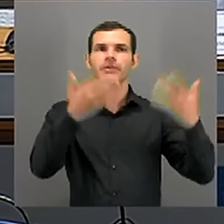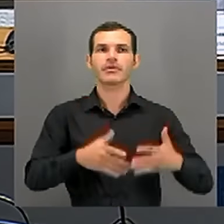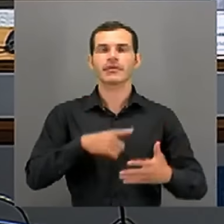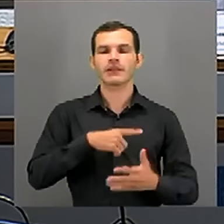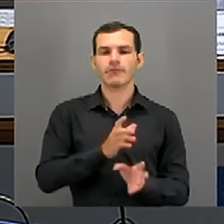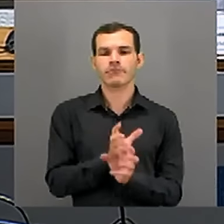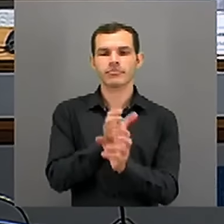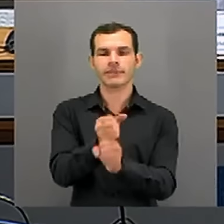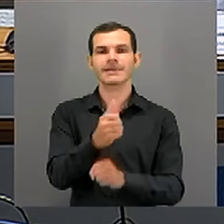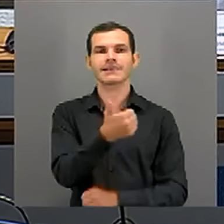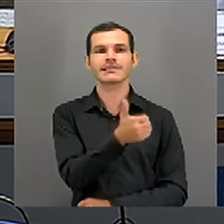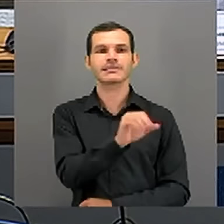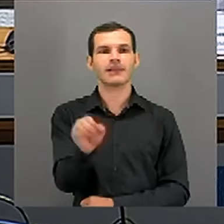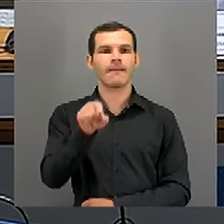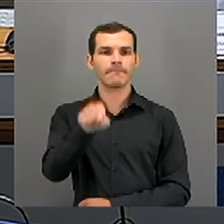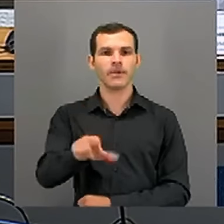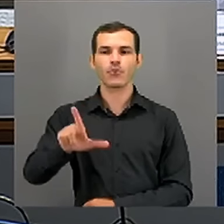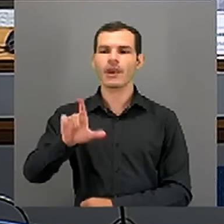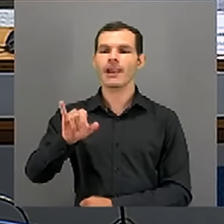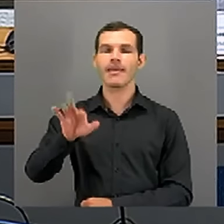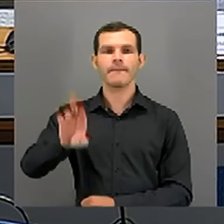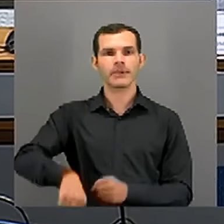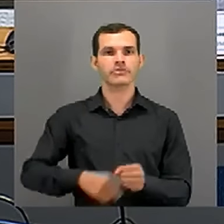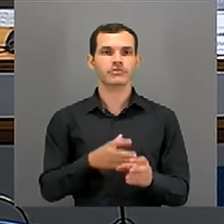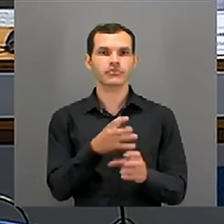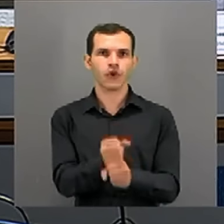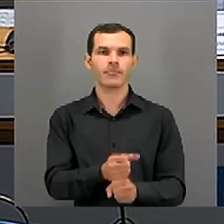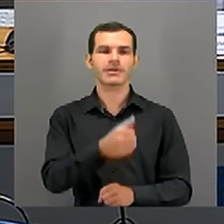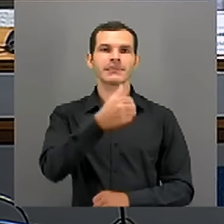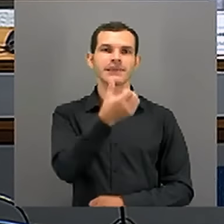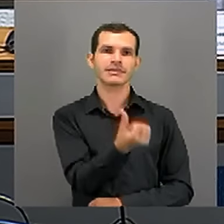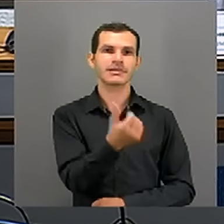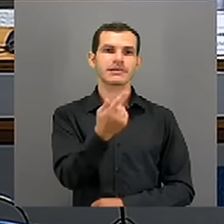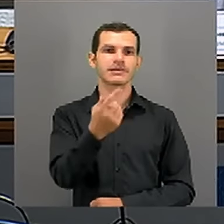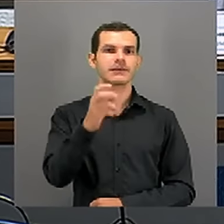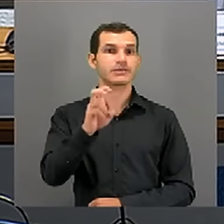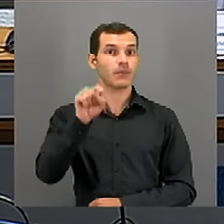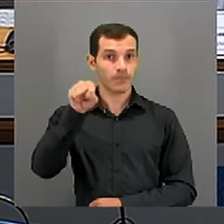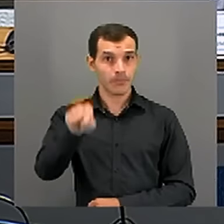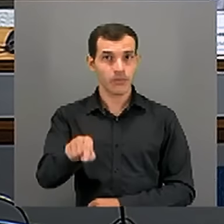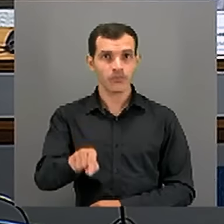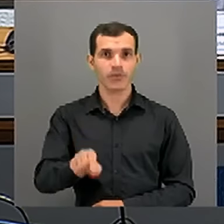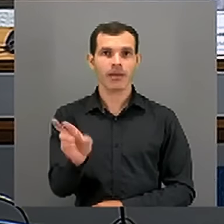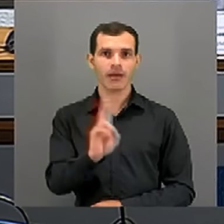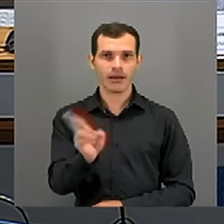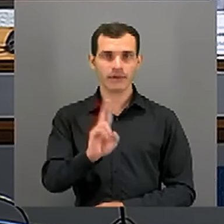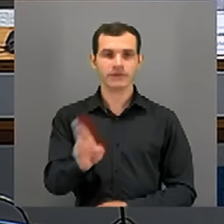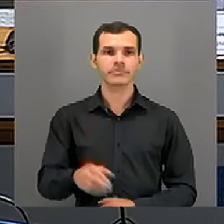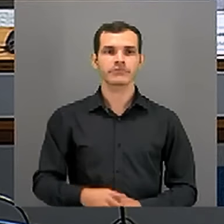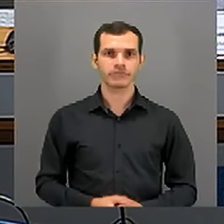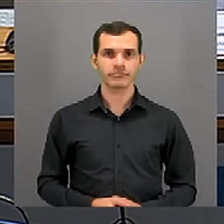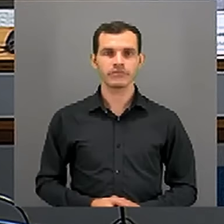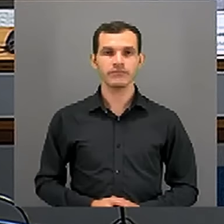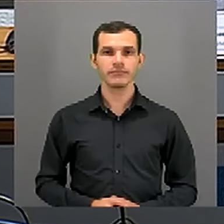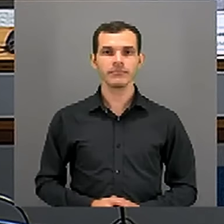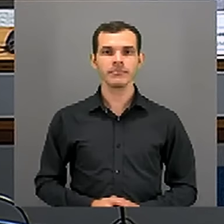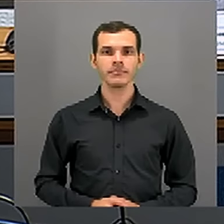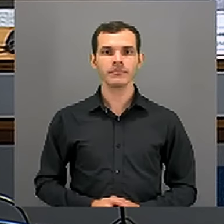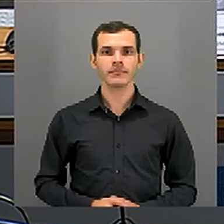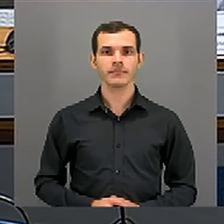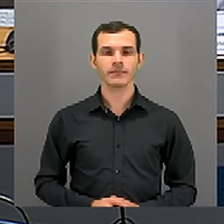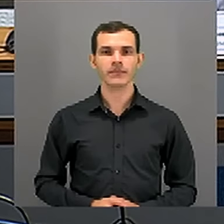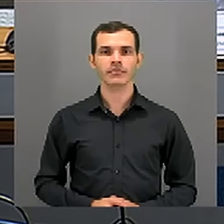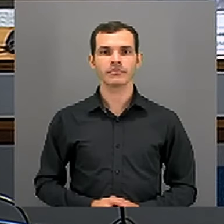libras, que equivale a 675 mil reais nas apostas dos 4